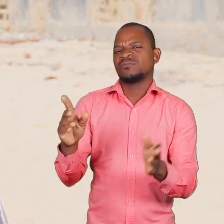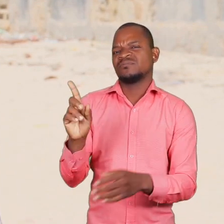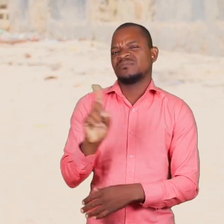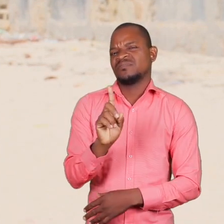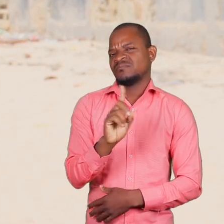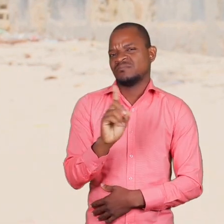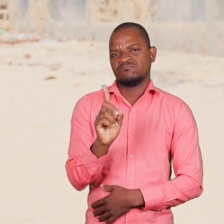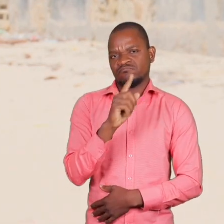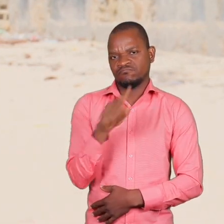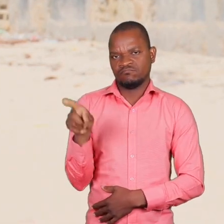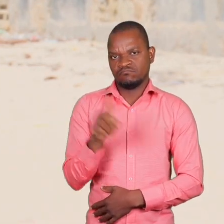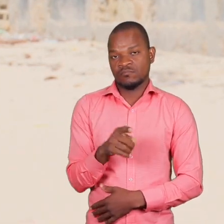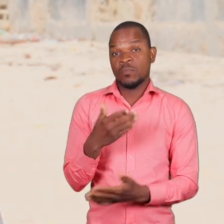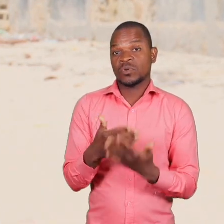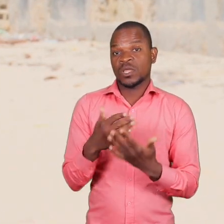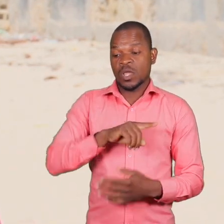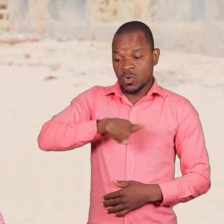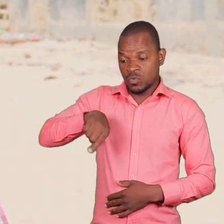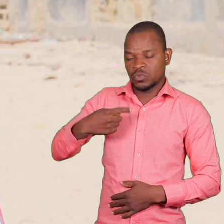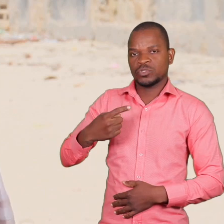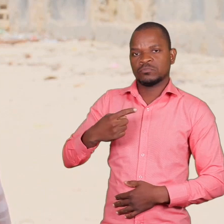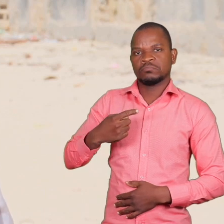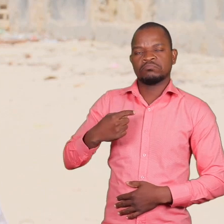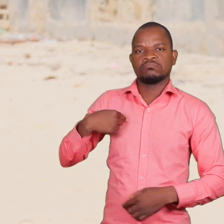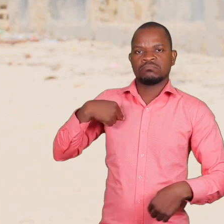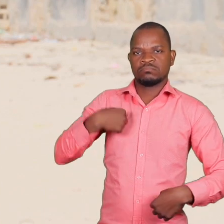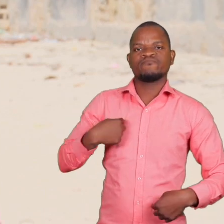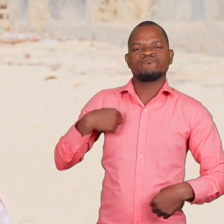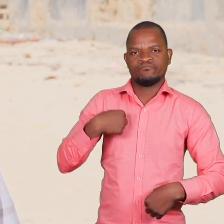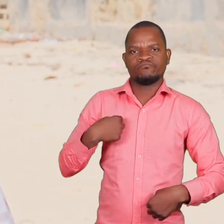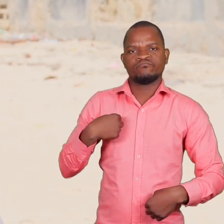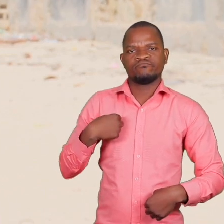porque também prejudica a nós.